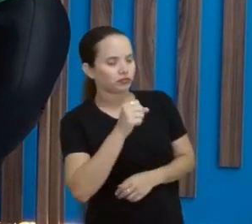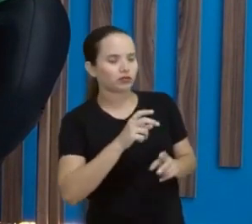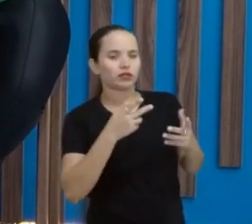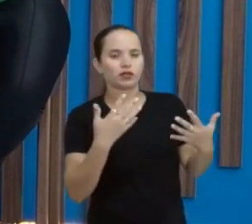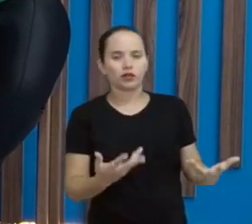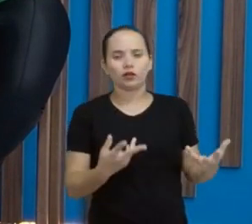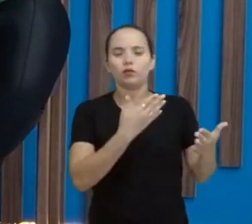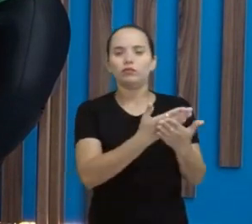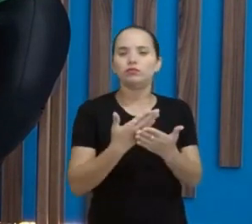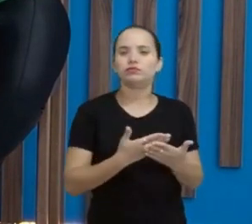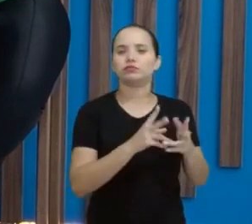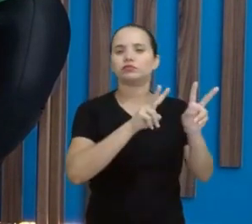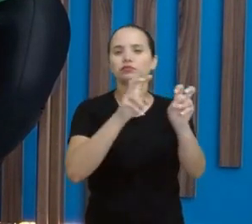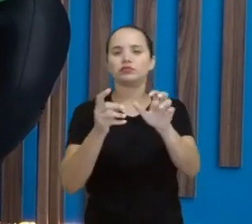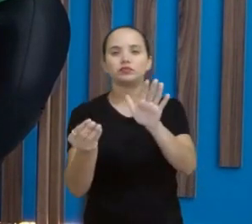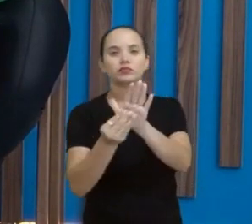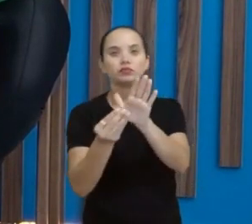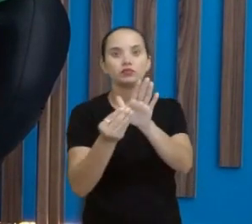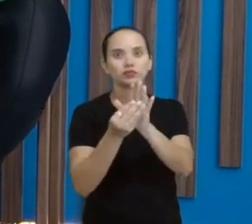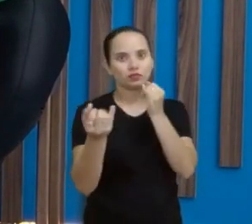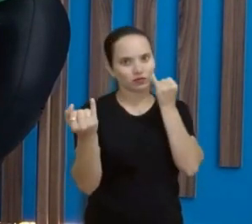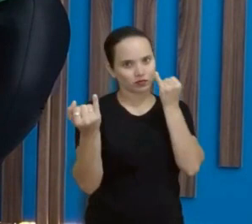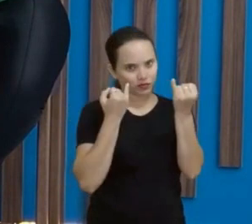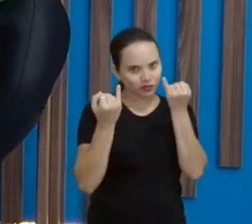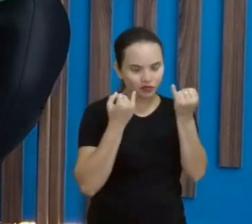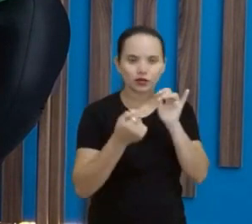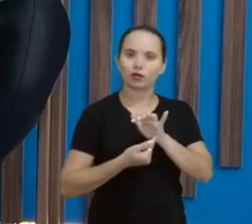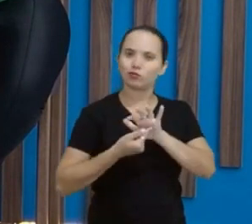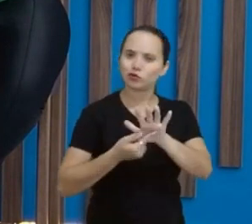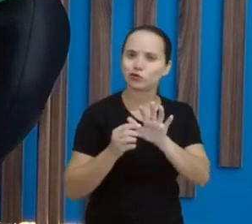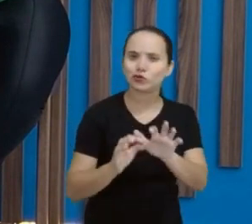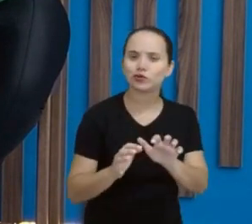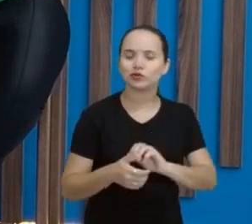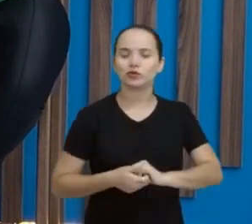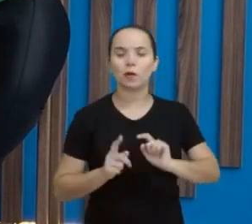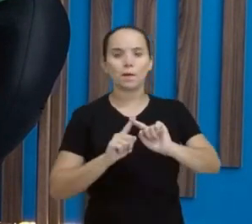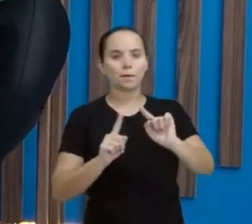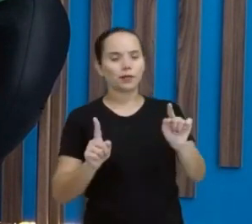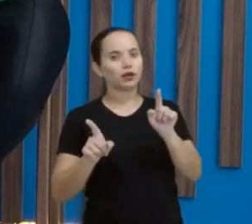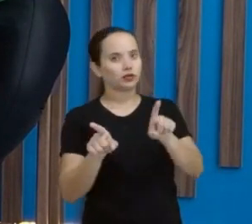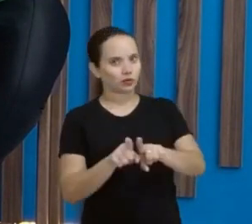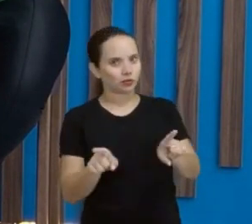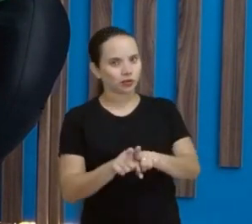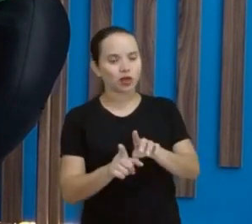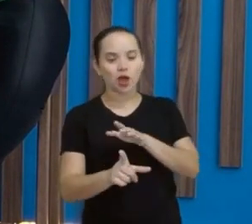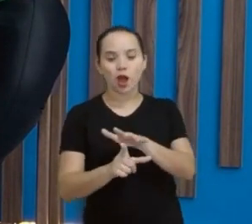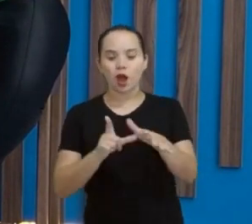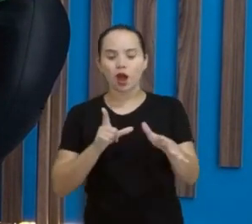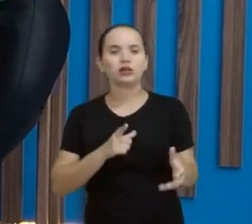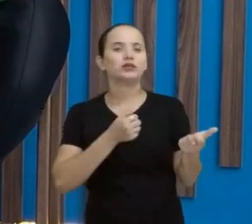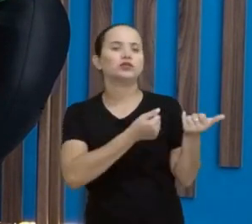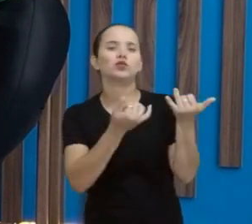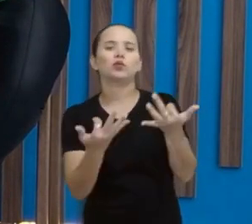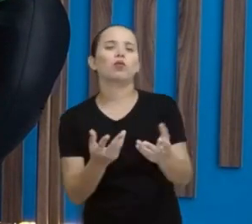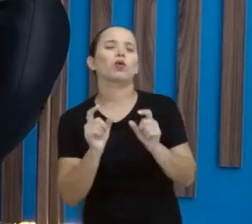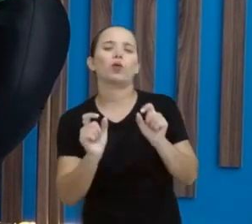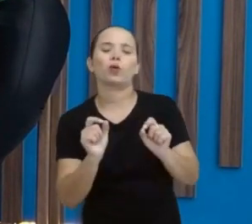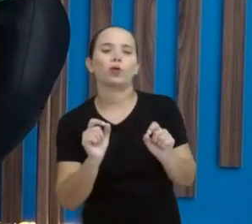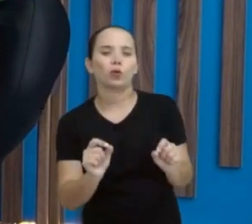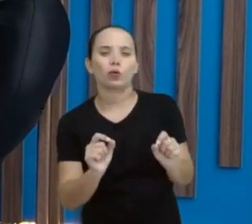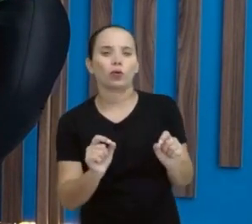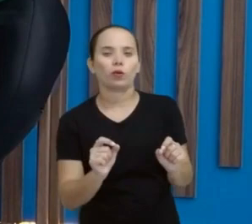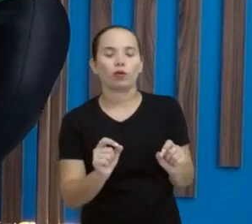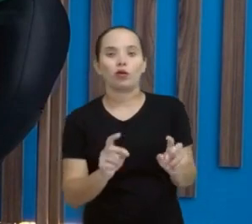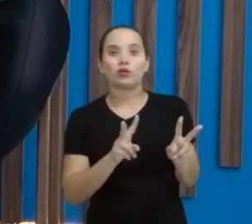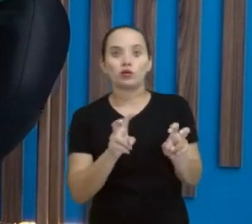desinformação trouxeram um pouco isso, mas a gente também, antes de falar disso daí, a gente passou a falar, não foi, Carla, assim, da questão